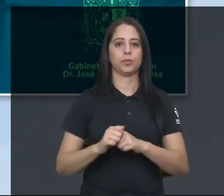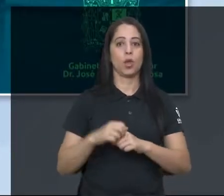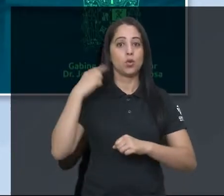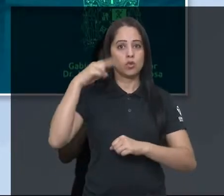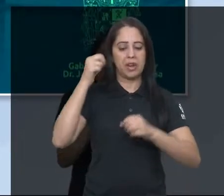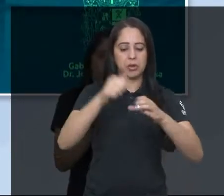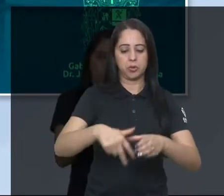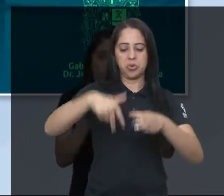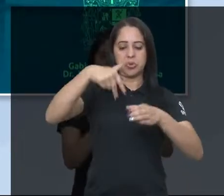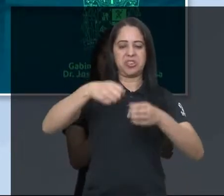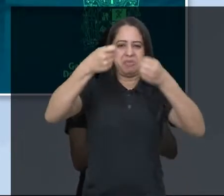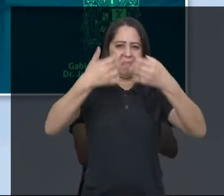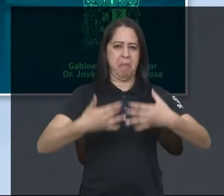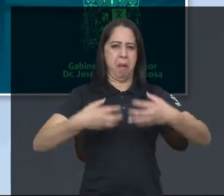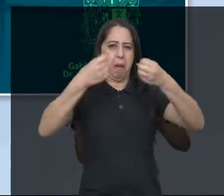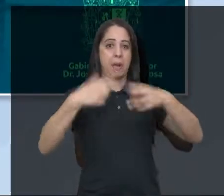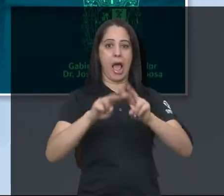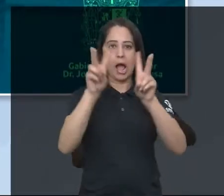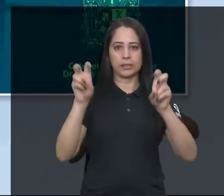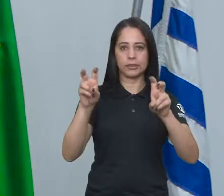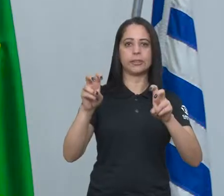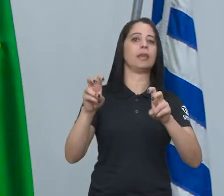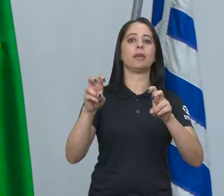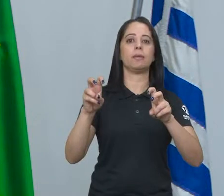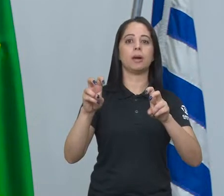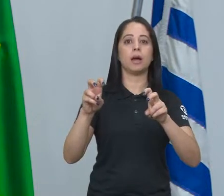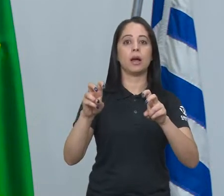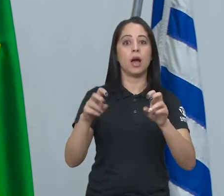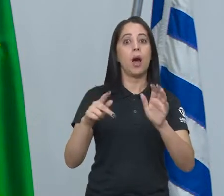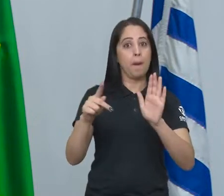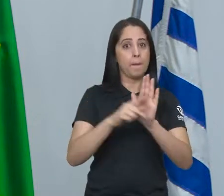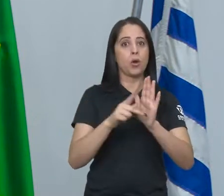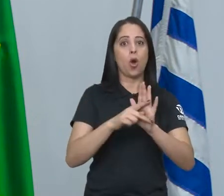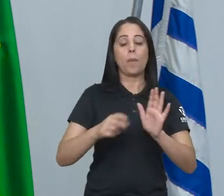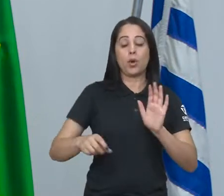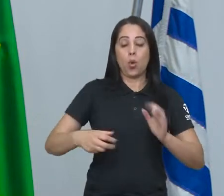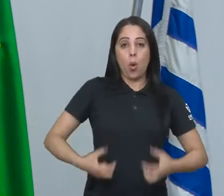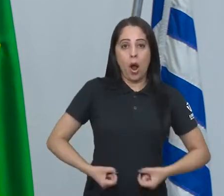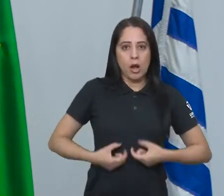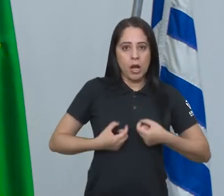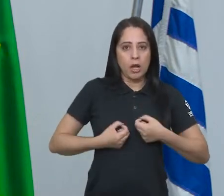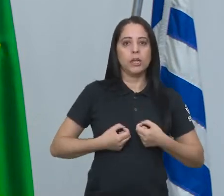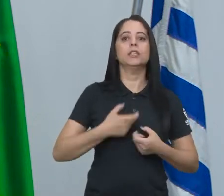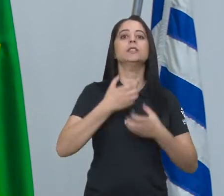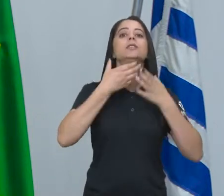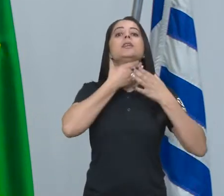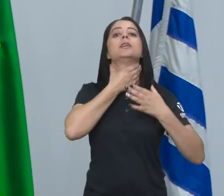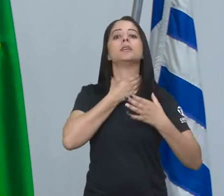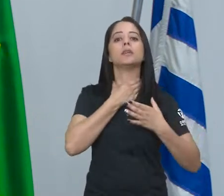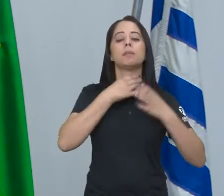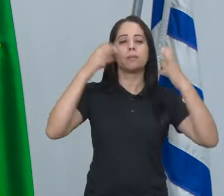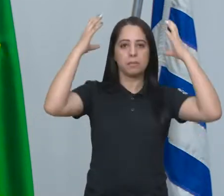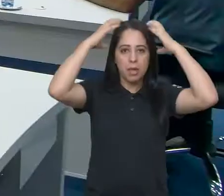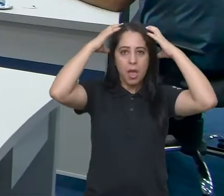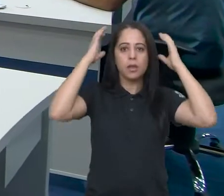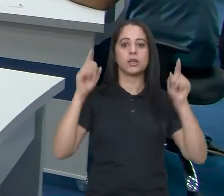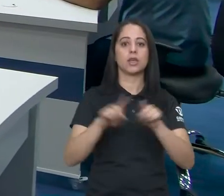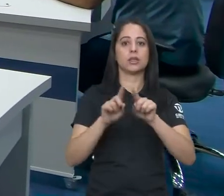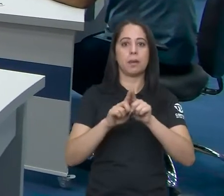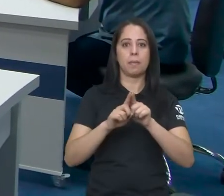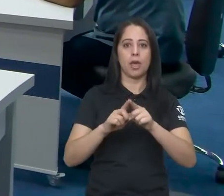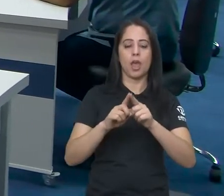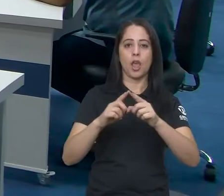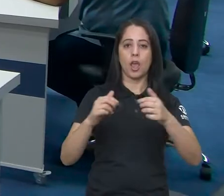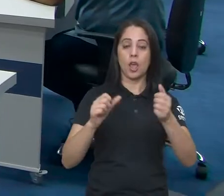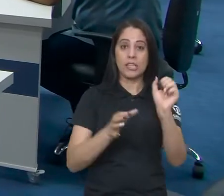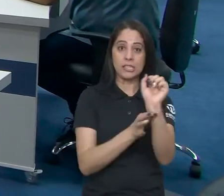os parlamentares abordaram diversos temas, como a campanha de conscientização contra o câncer de cabeça e pescoço,